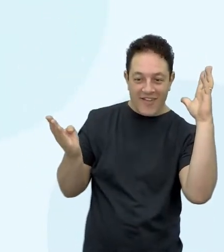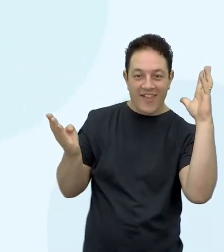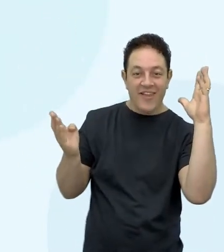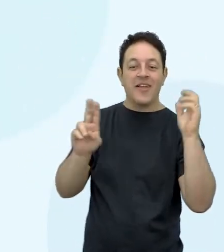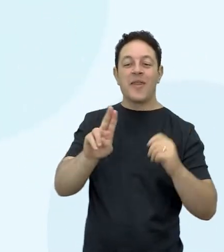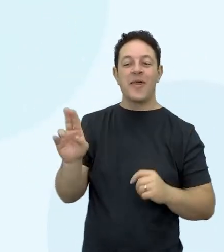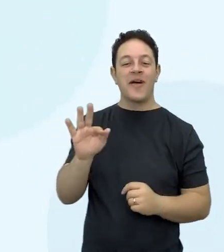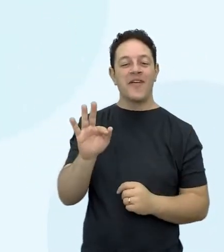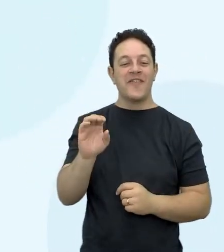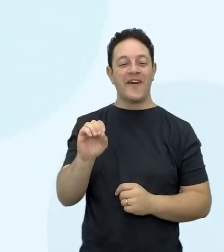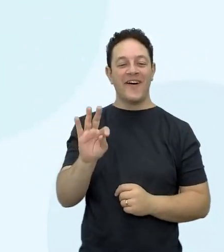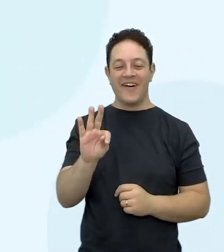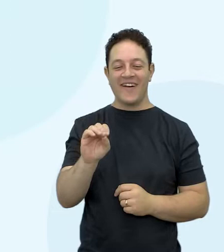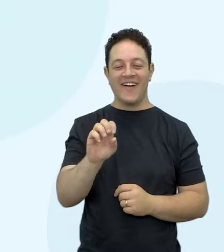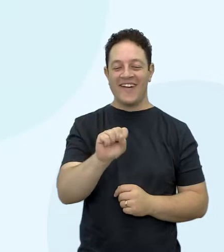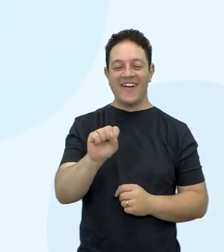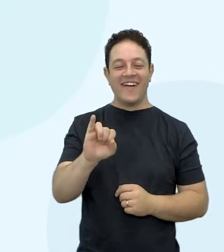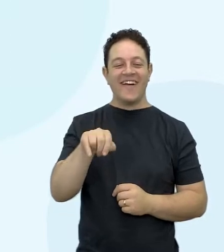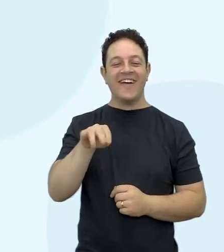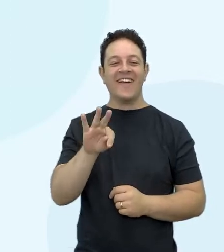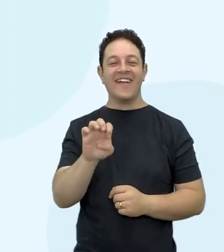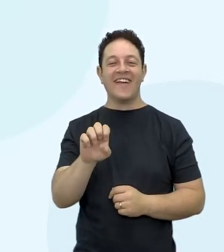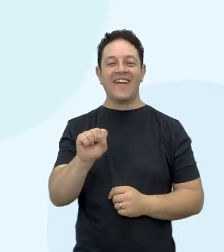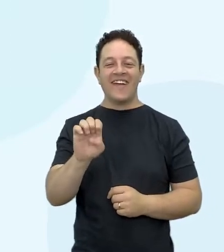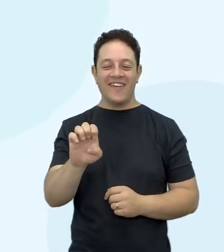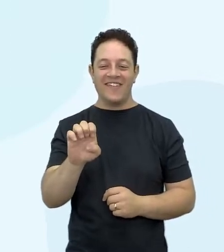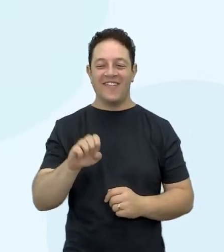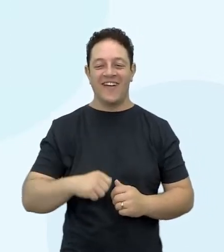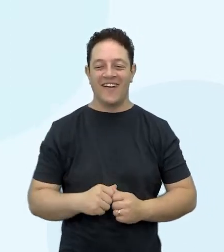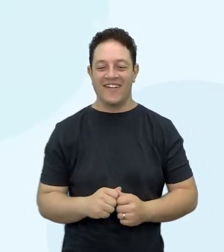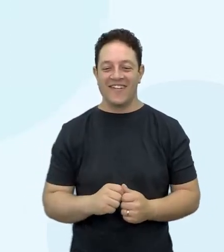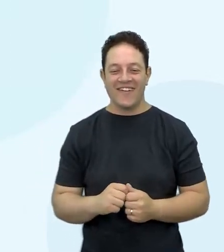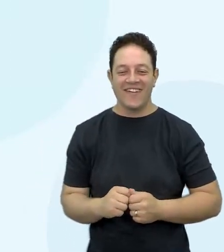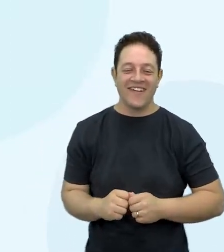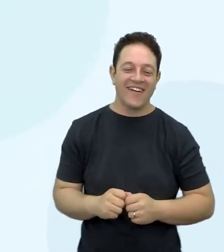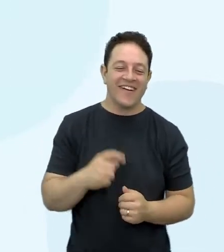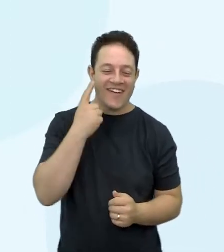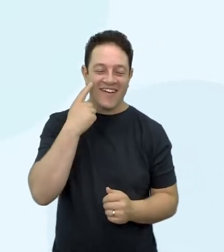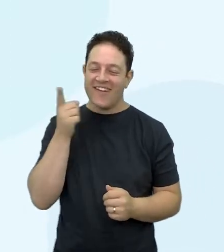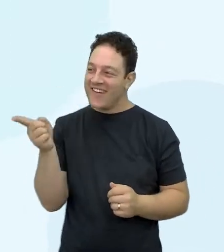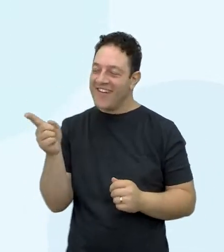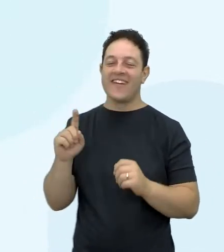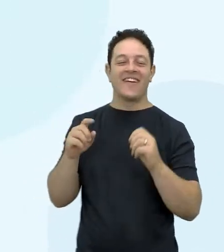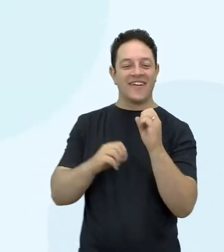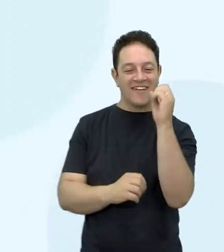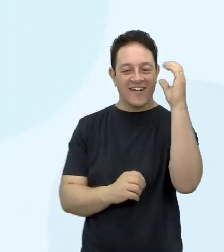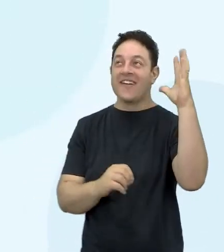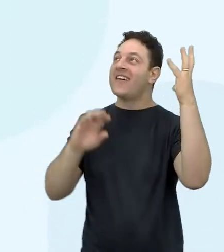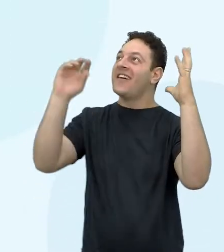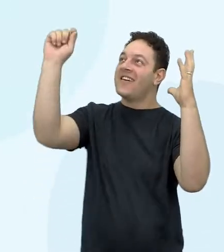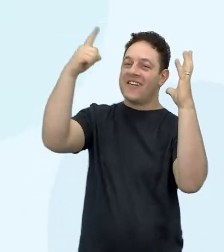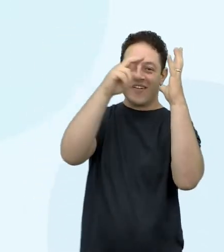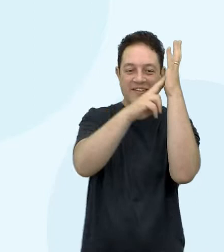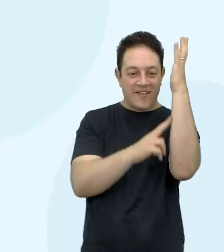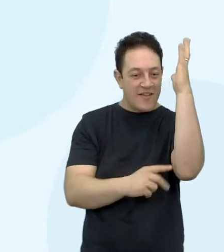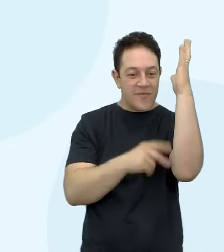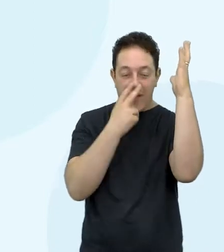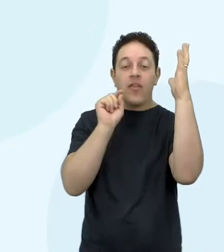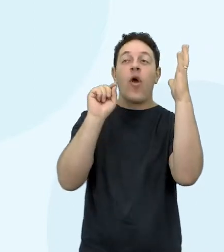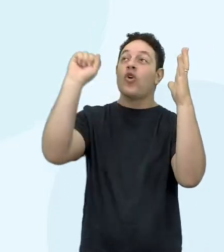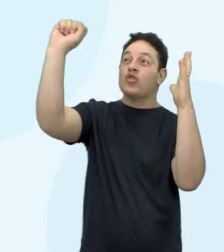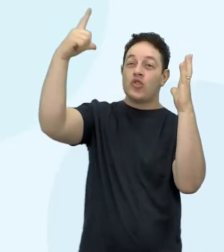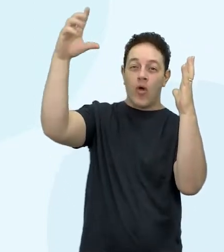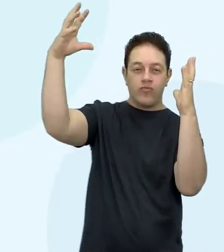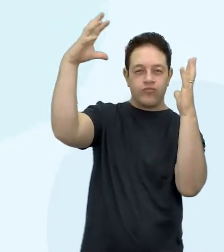de fotossíntese, aí olha essas setinhas que estão puxando, né? Os vegetais combinam a energia solar,